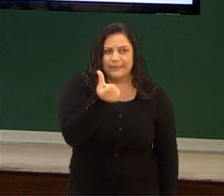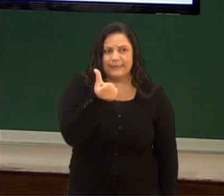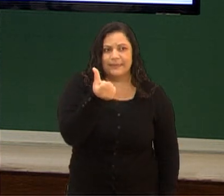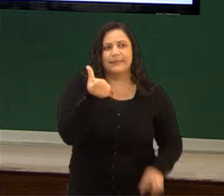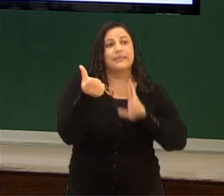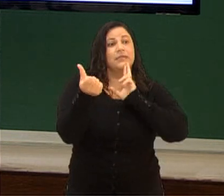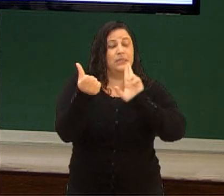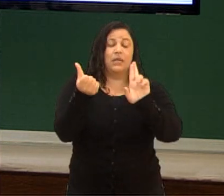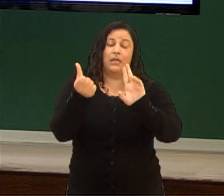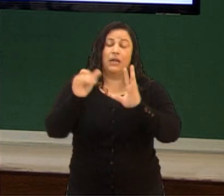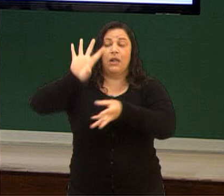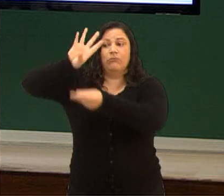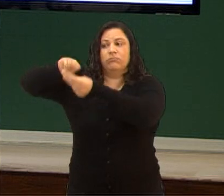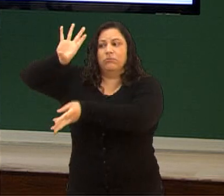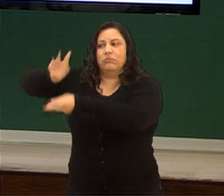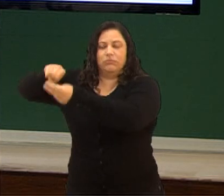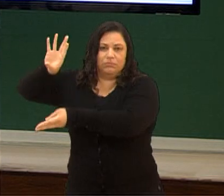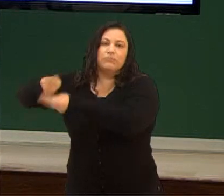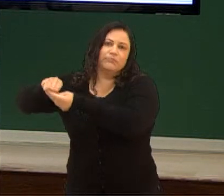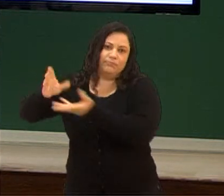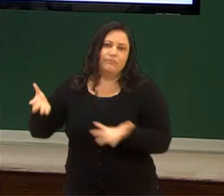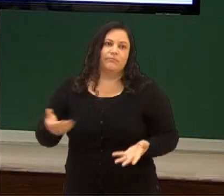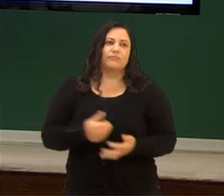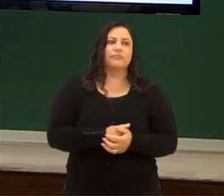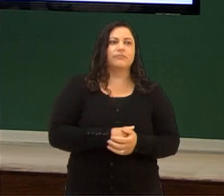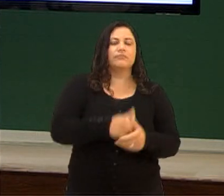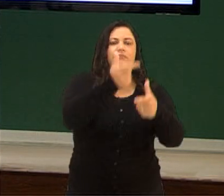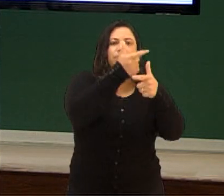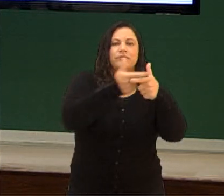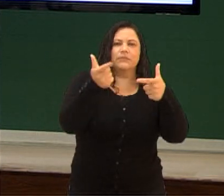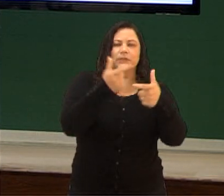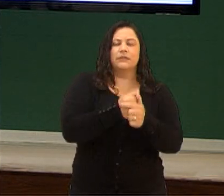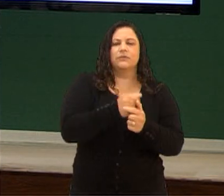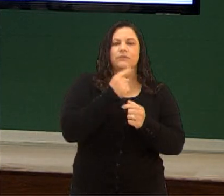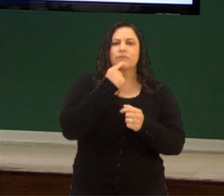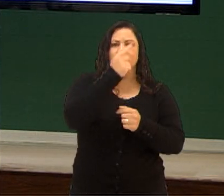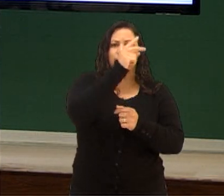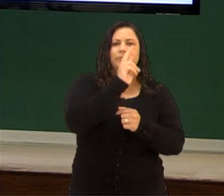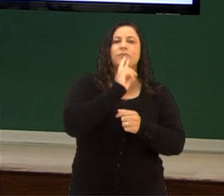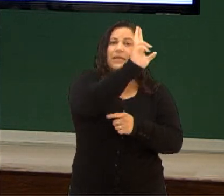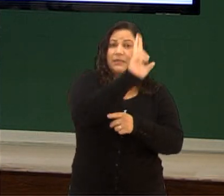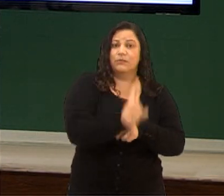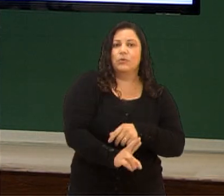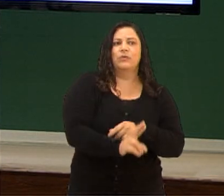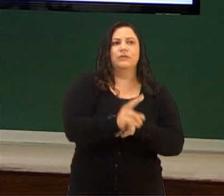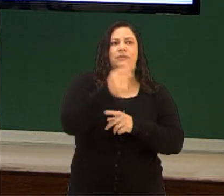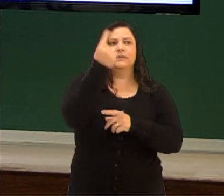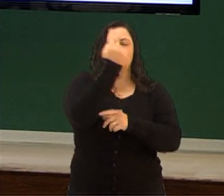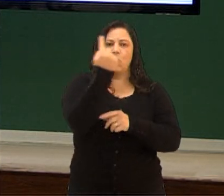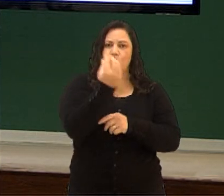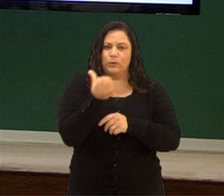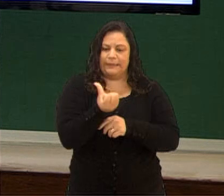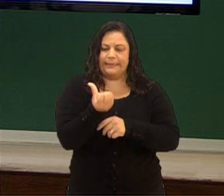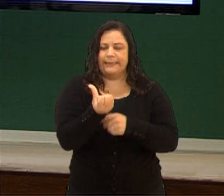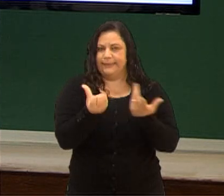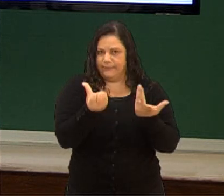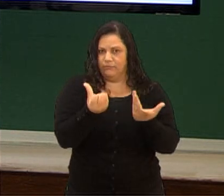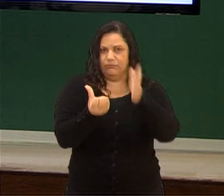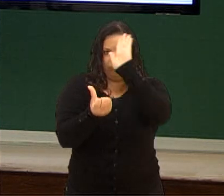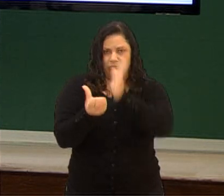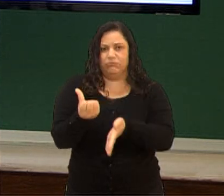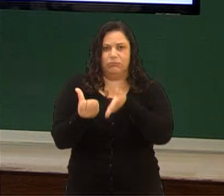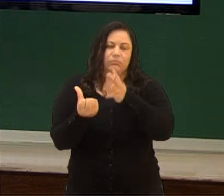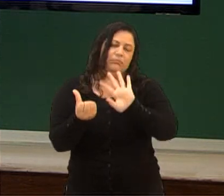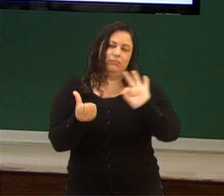está a simplificação, tá certo? Olha lá, dividindo por 2 em cima e embaixo, 2/3. Aqui não tem como simplificar, é